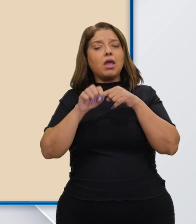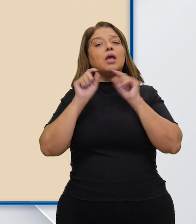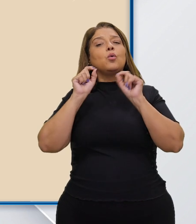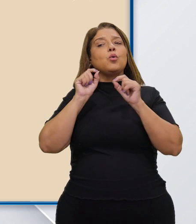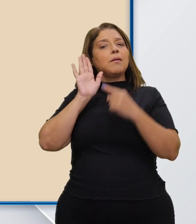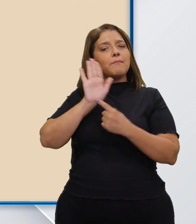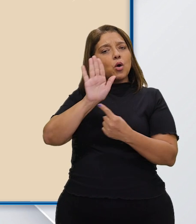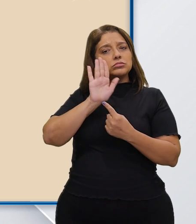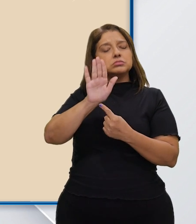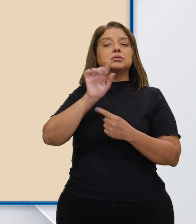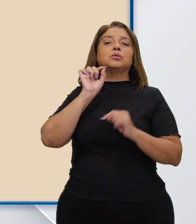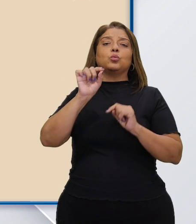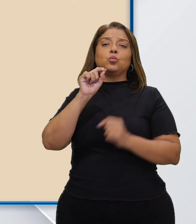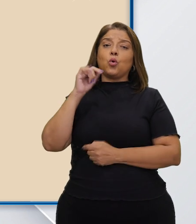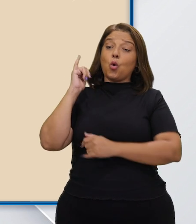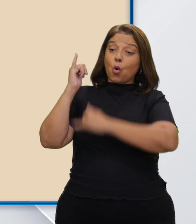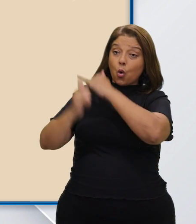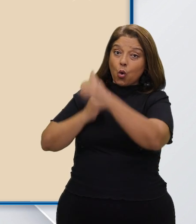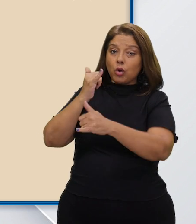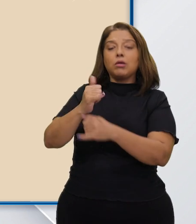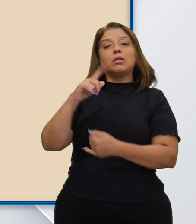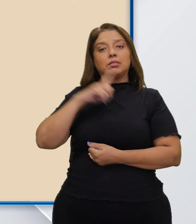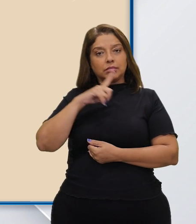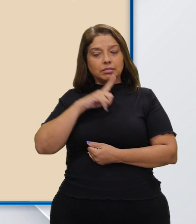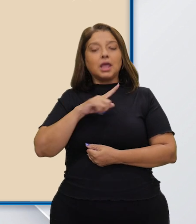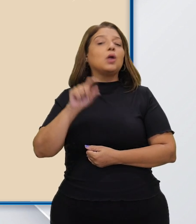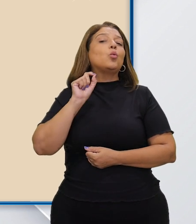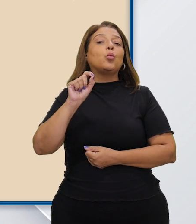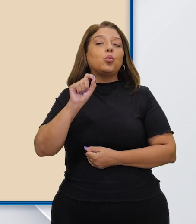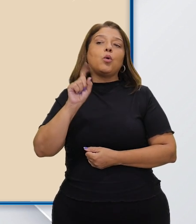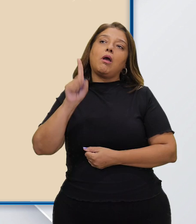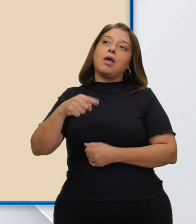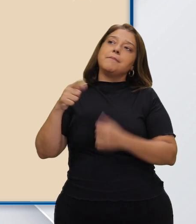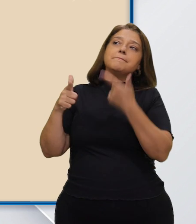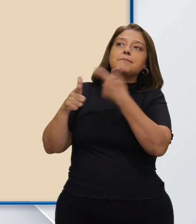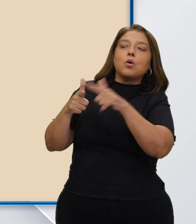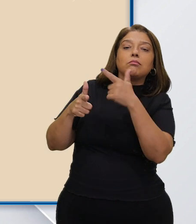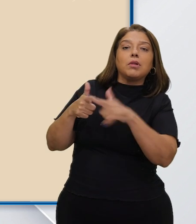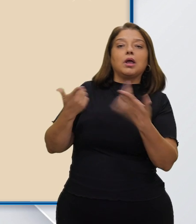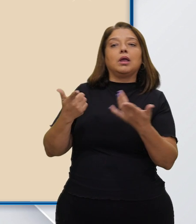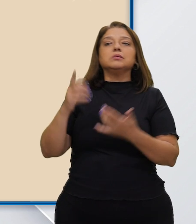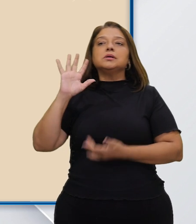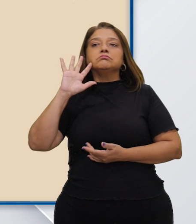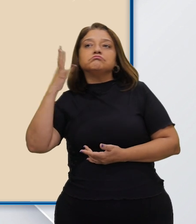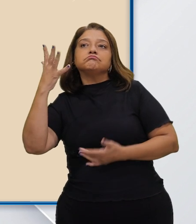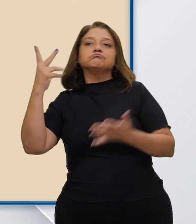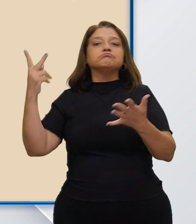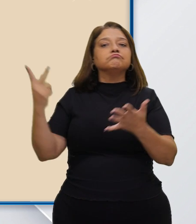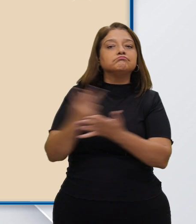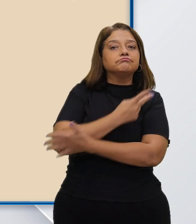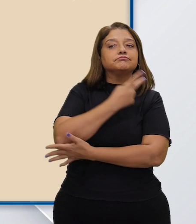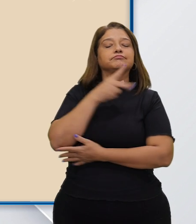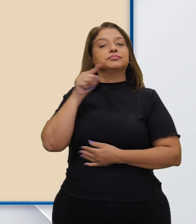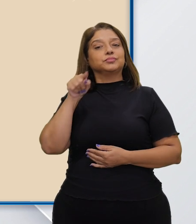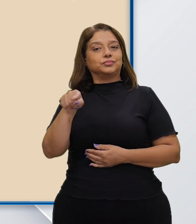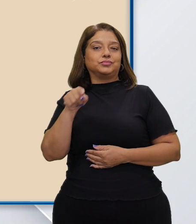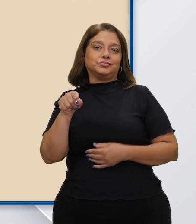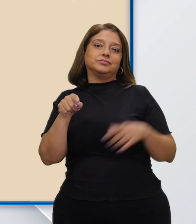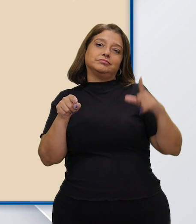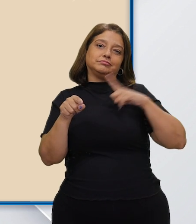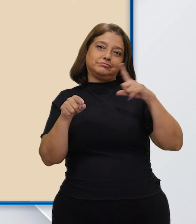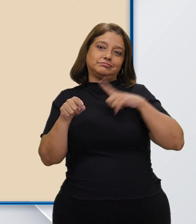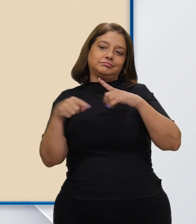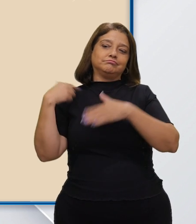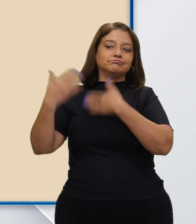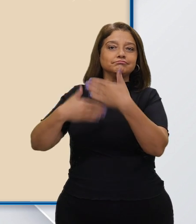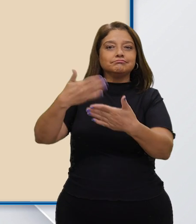pessoal, sempre apresenta um enredo, que é um problema ou situação que dá origem aos